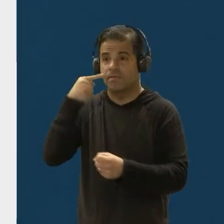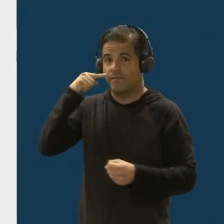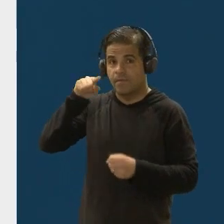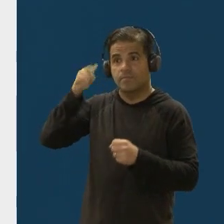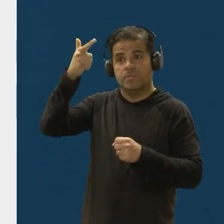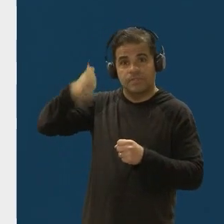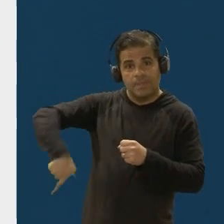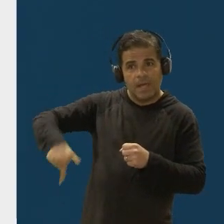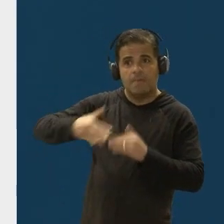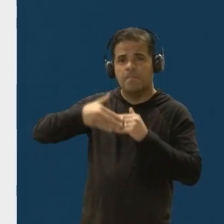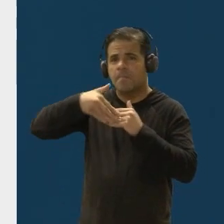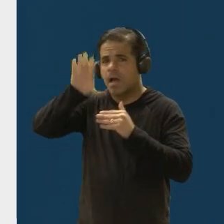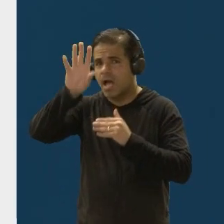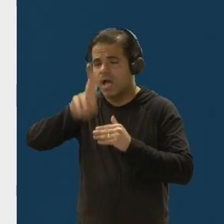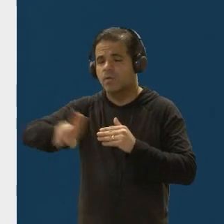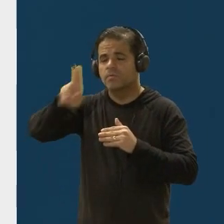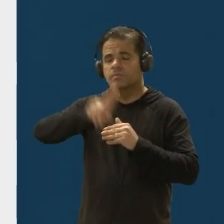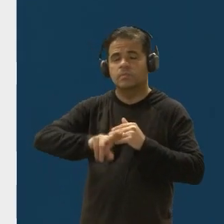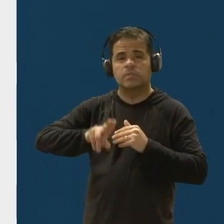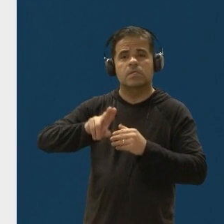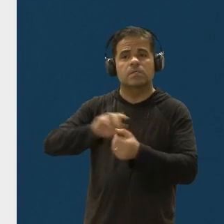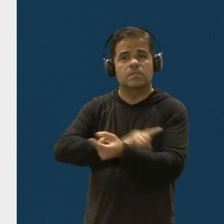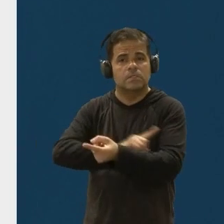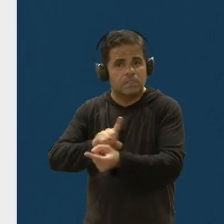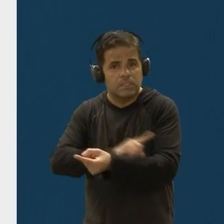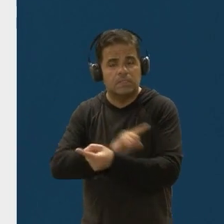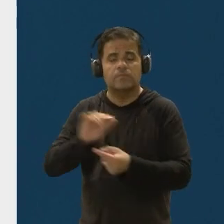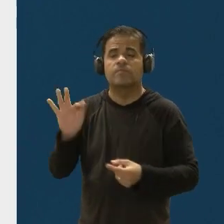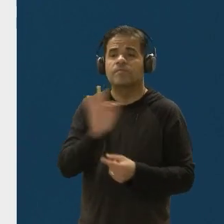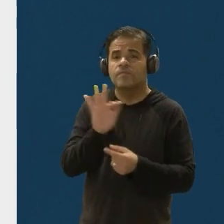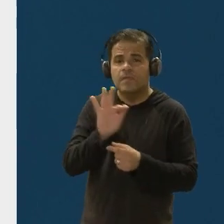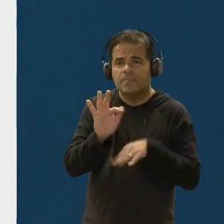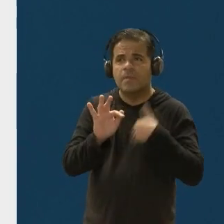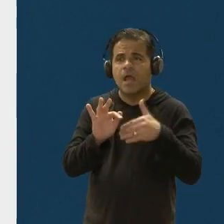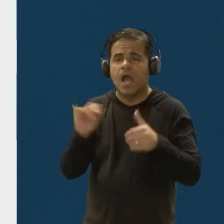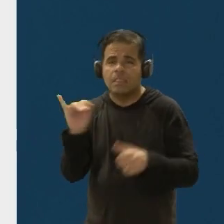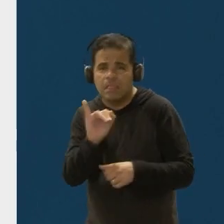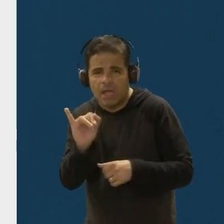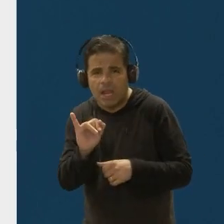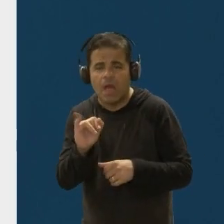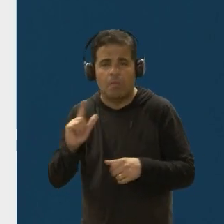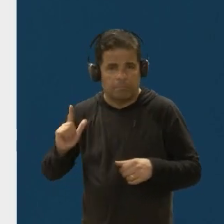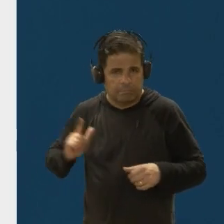uma vez, quanto maior é o uso de fibras integrais, né, de